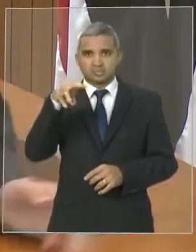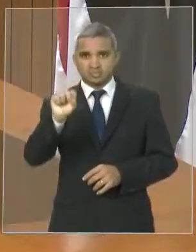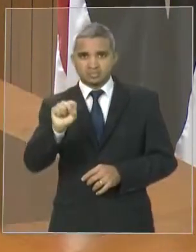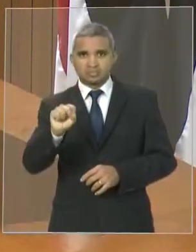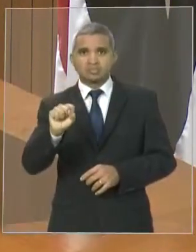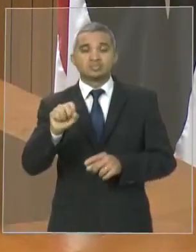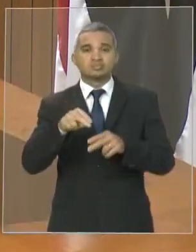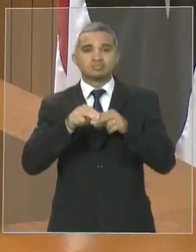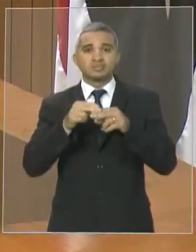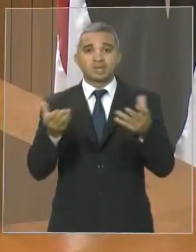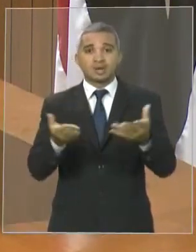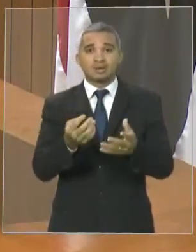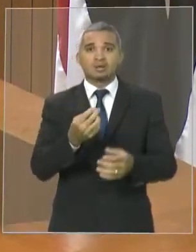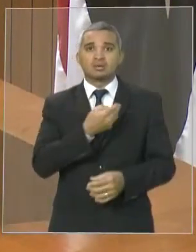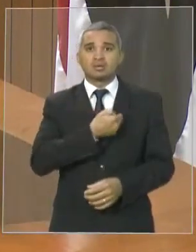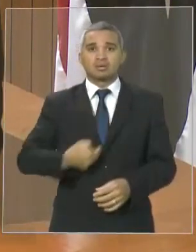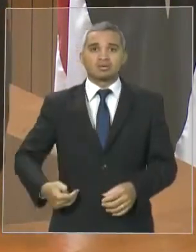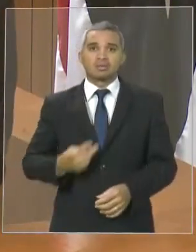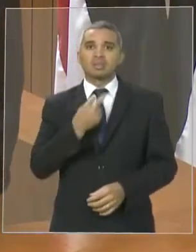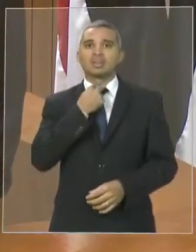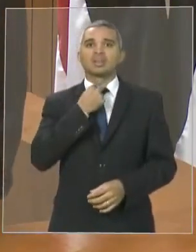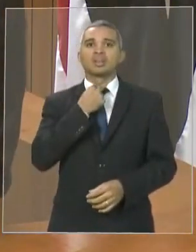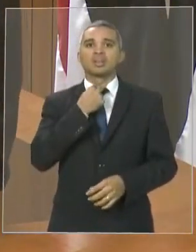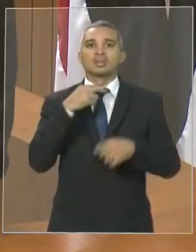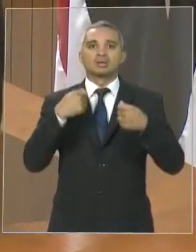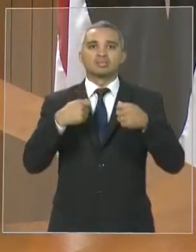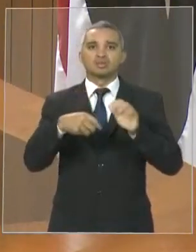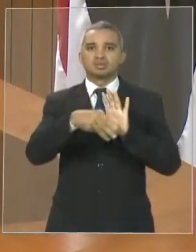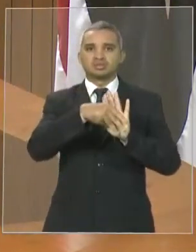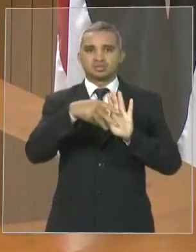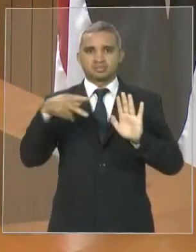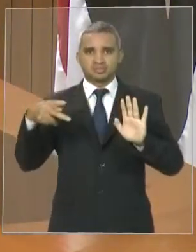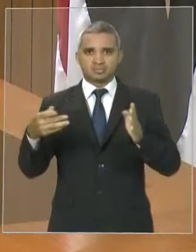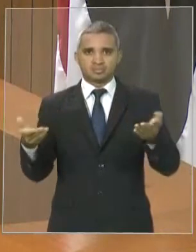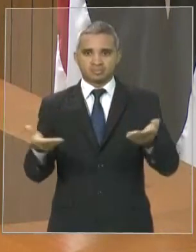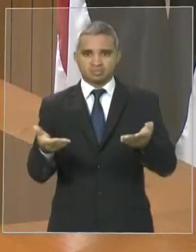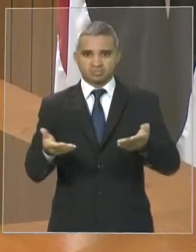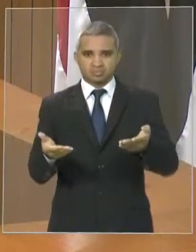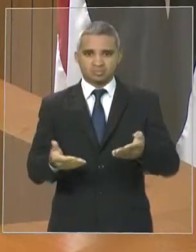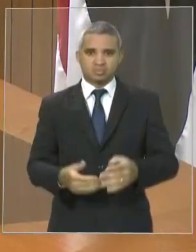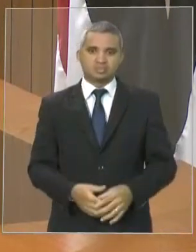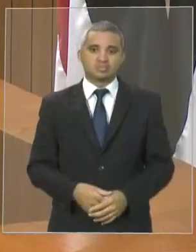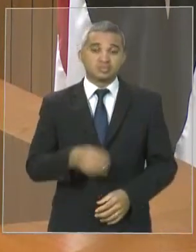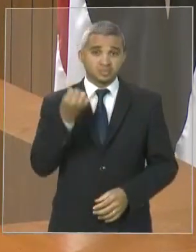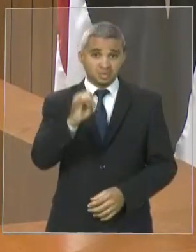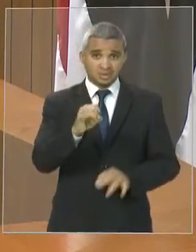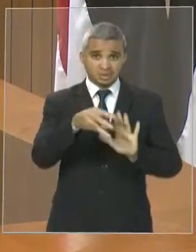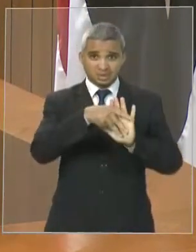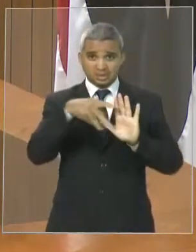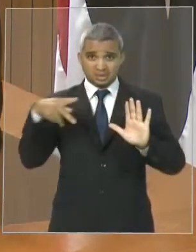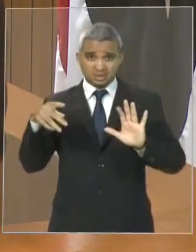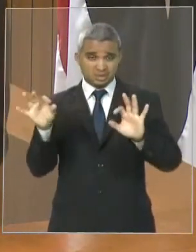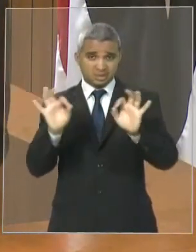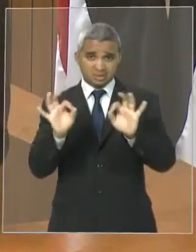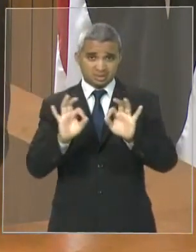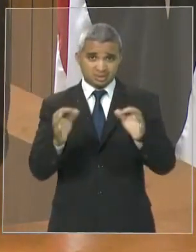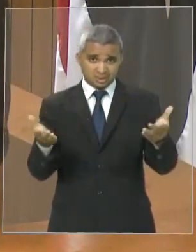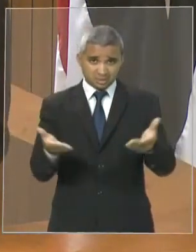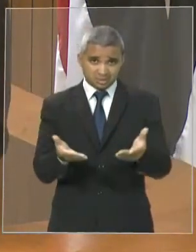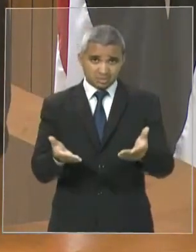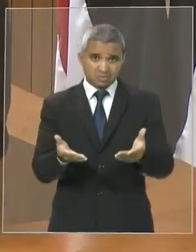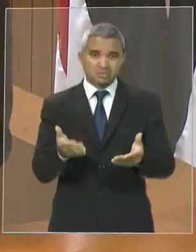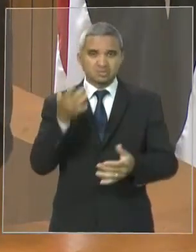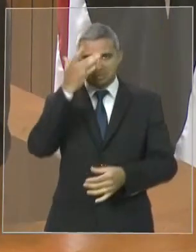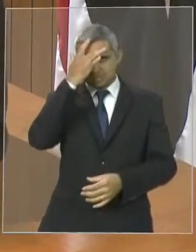viu obrigado a editar essa medida provisória. Se não, senhores e senhoras deputados, os maranhenses